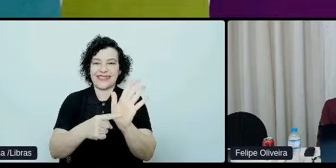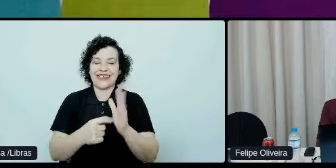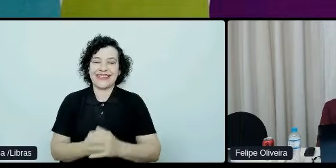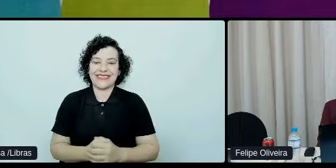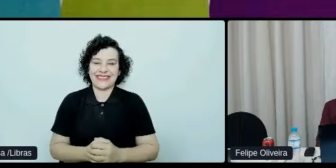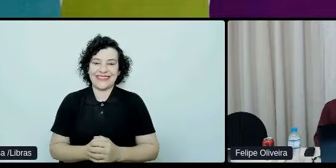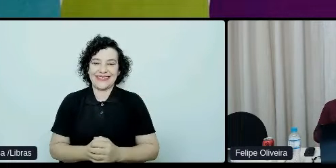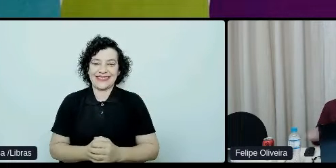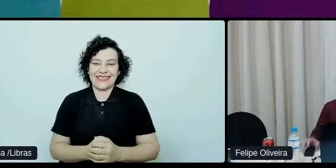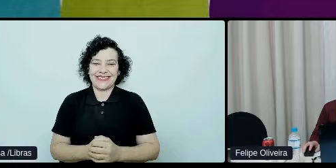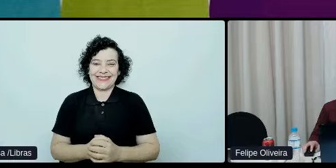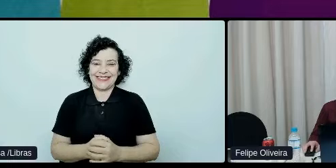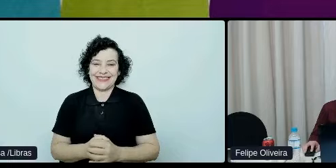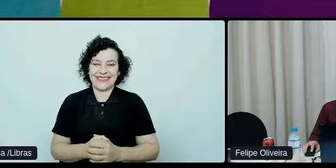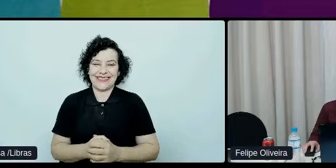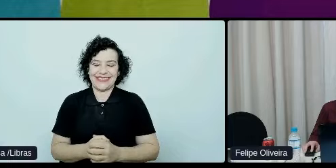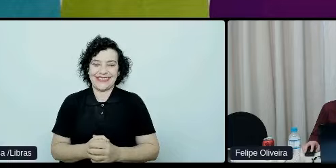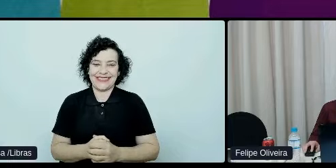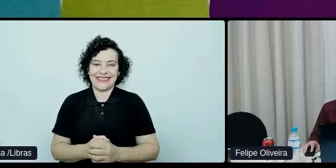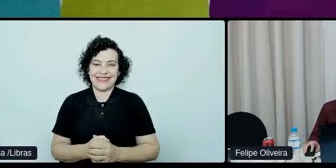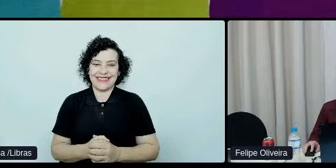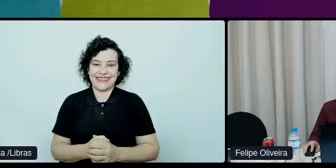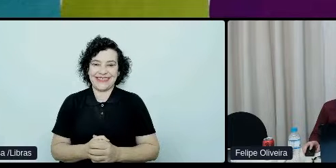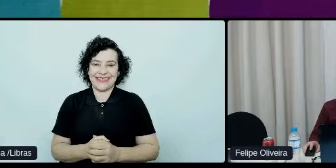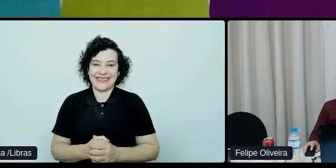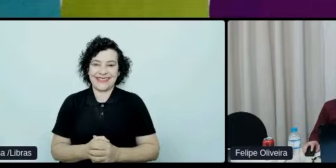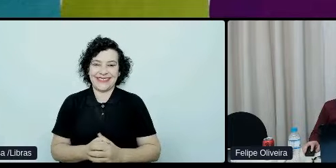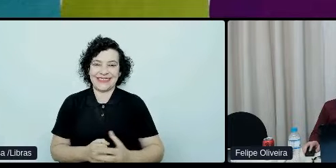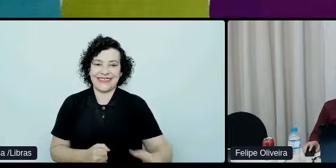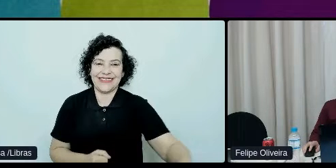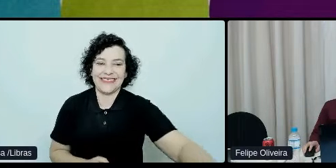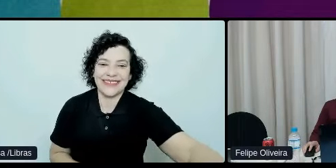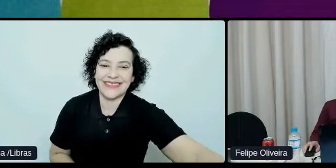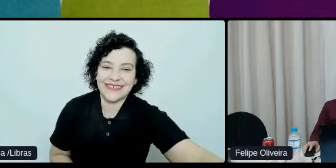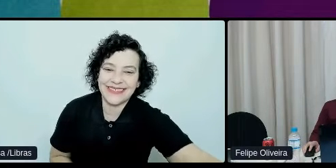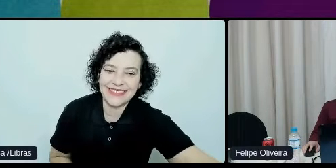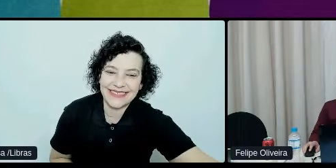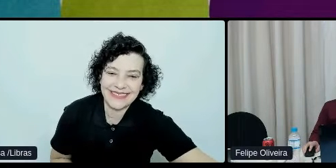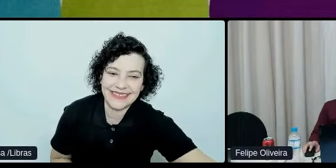lá, Vanessa. Então, pode passar aí, por favor.